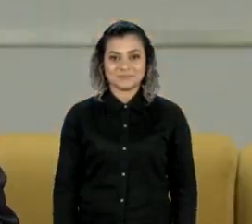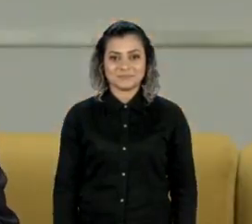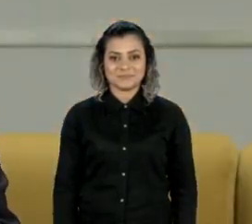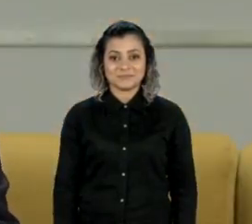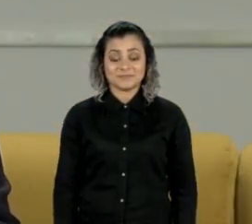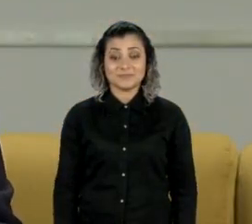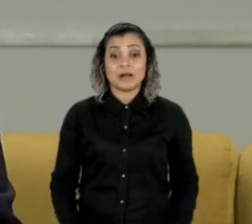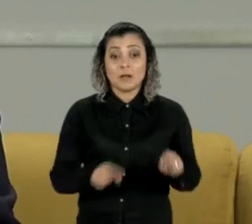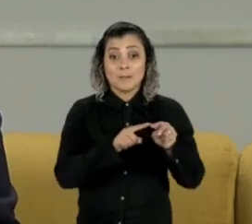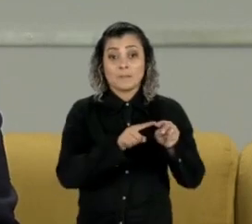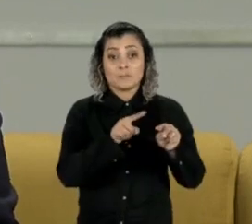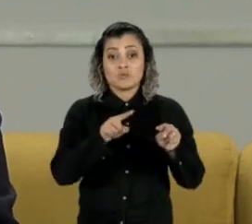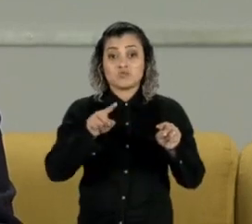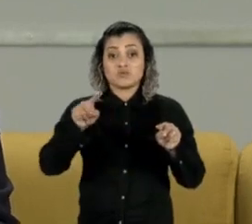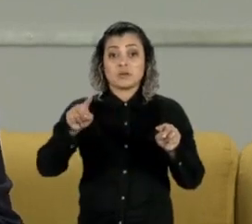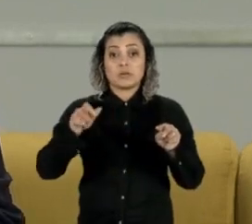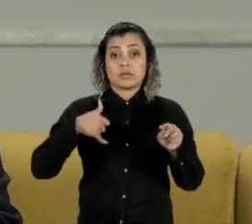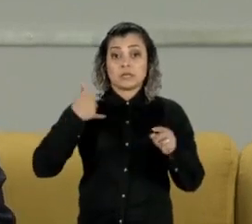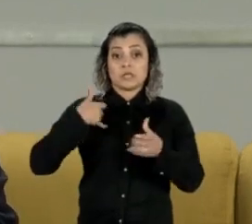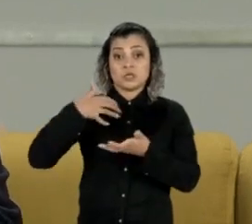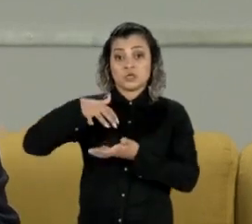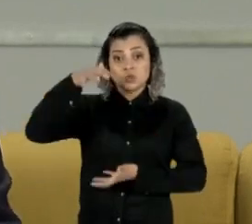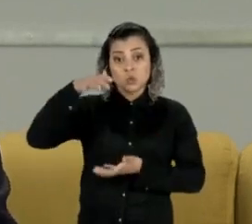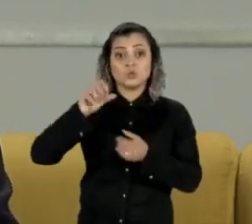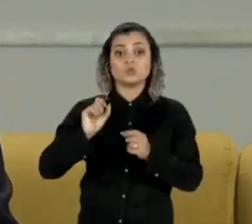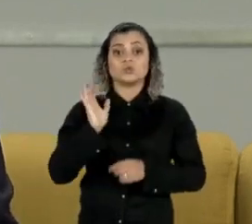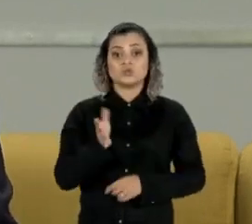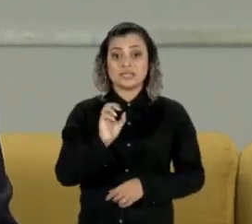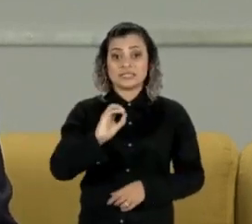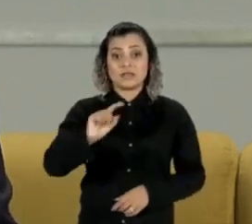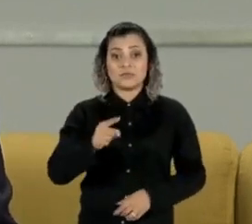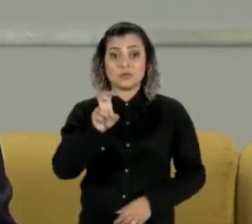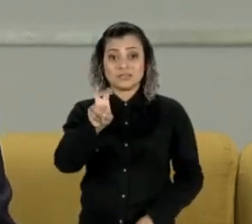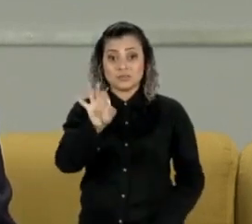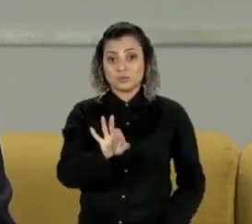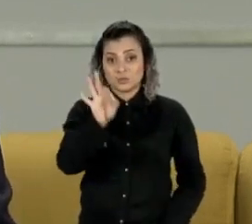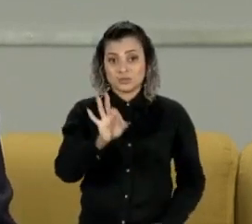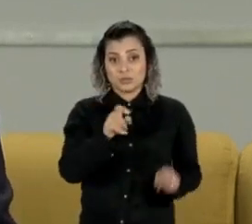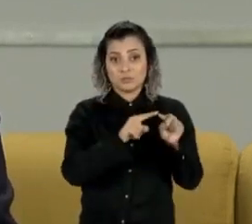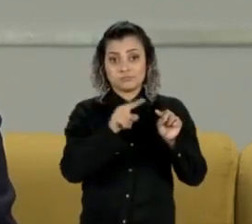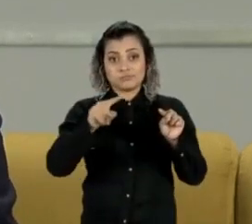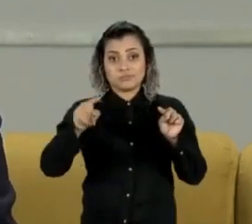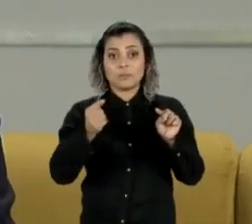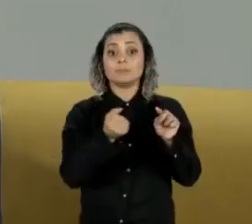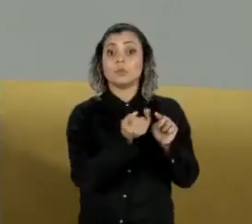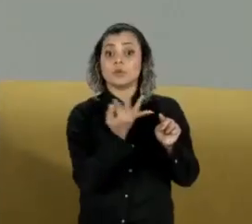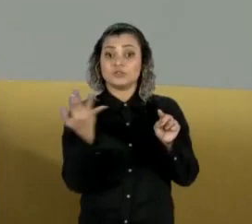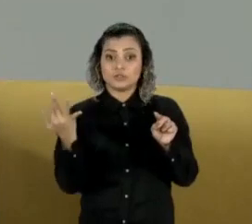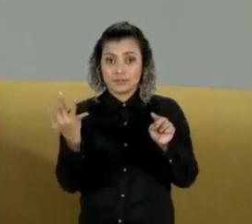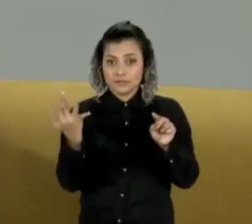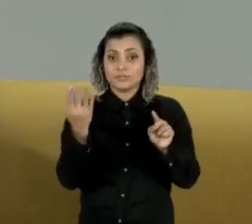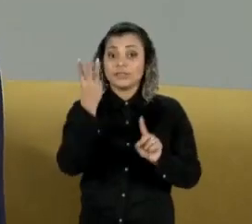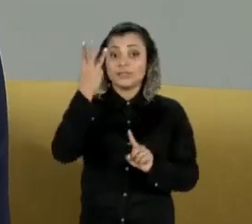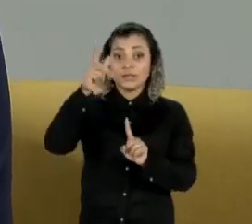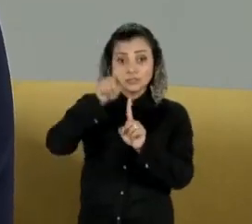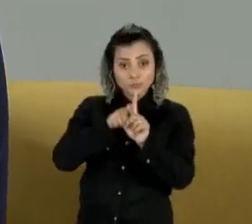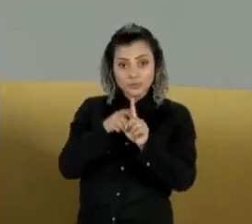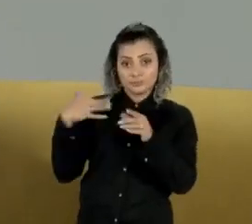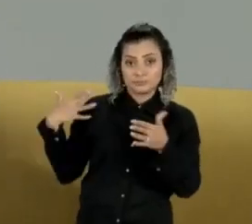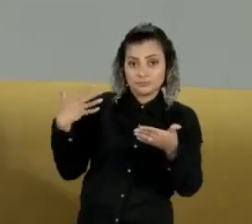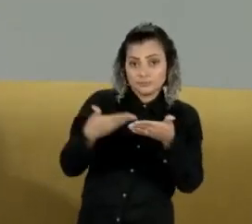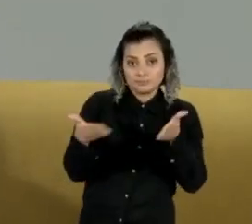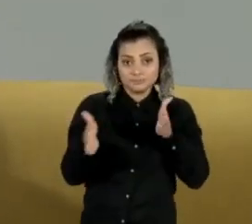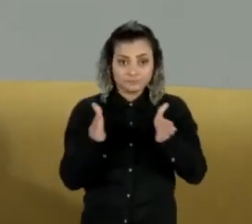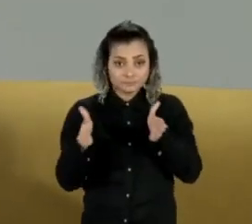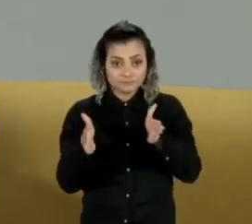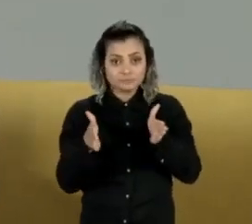A inflação dos idosos subiu quase 0,5% no terceiro trimestre deste ano. O índice que mede a variação